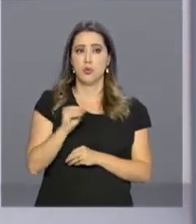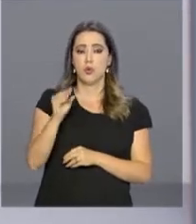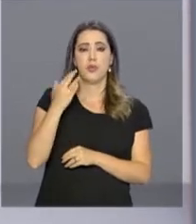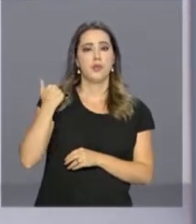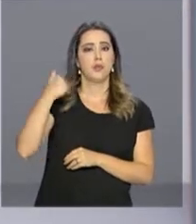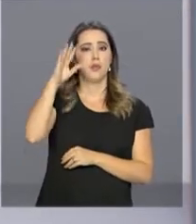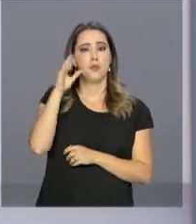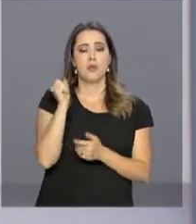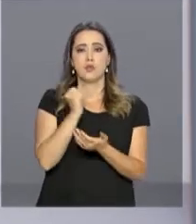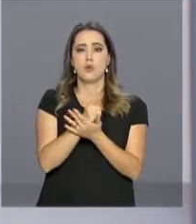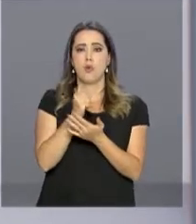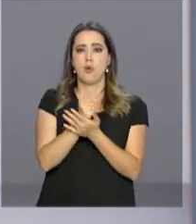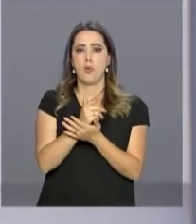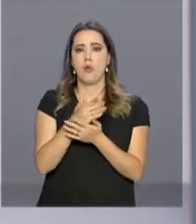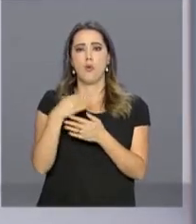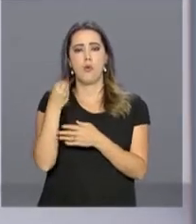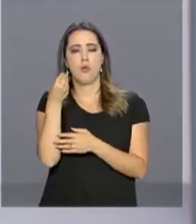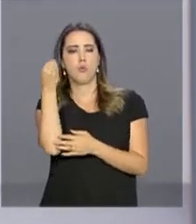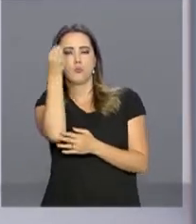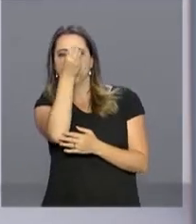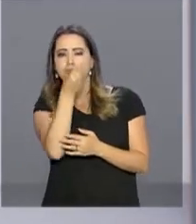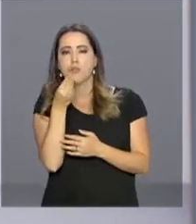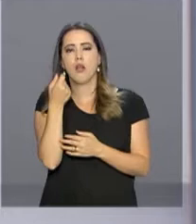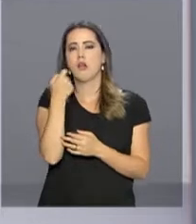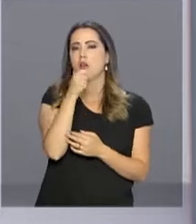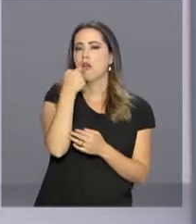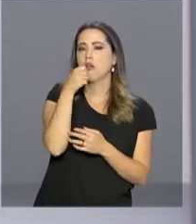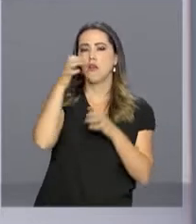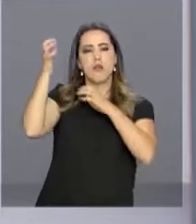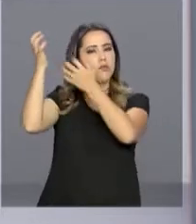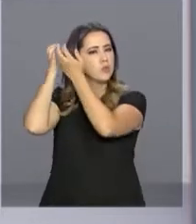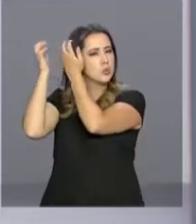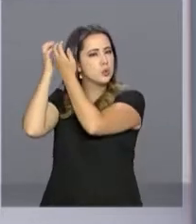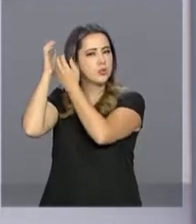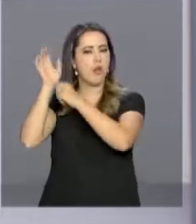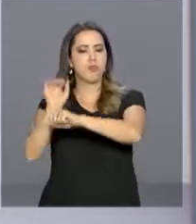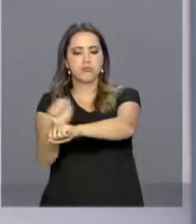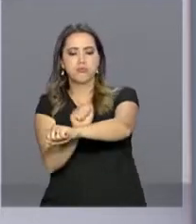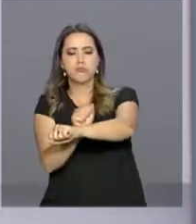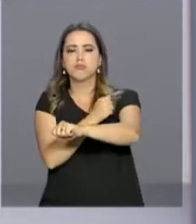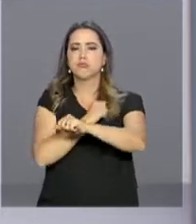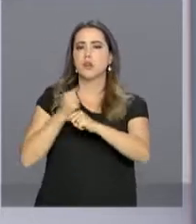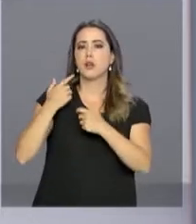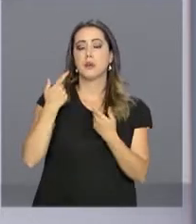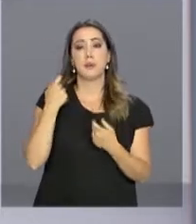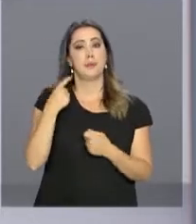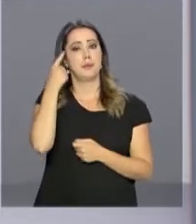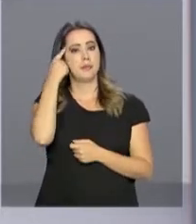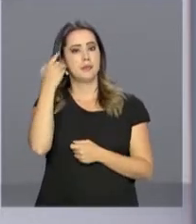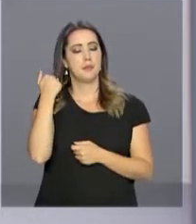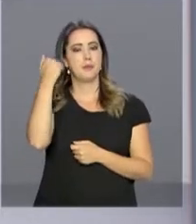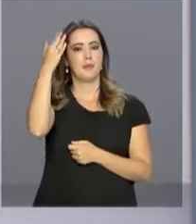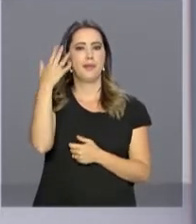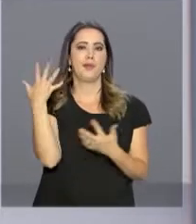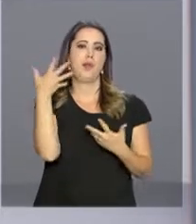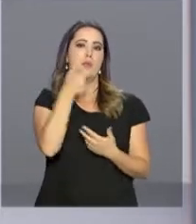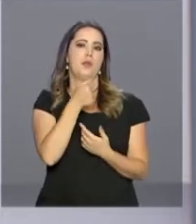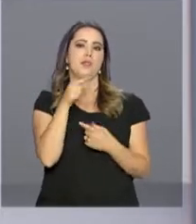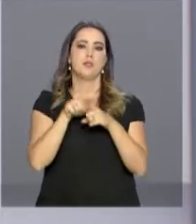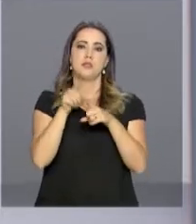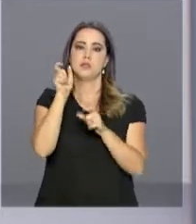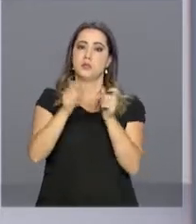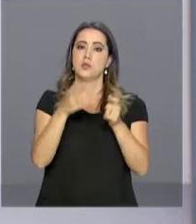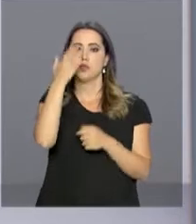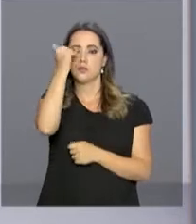na hora de comprar cosméticos como maquiagem xampus sabonetes é preciso pensar além da vaidade muita gente